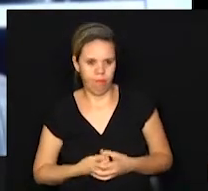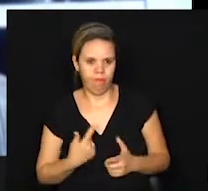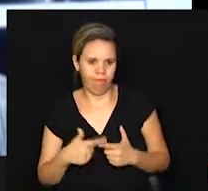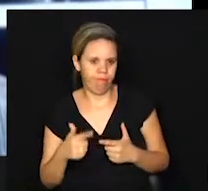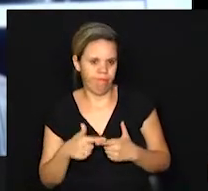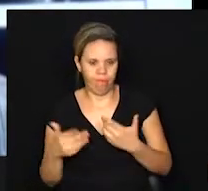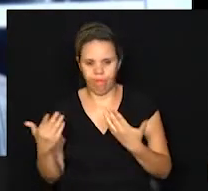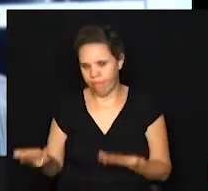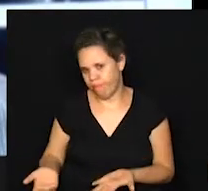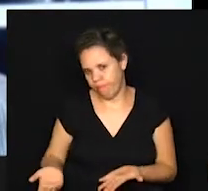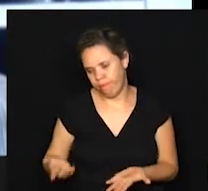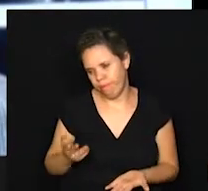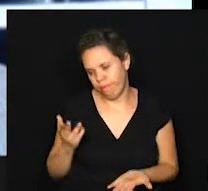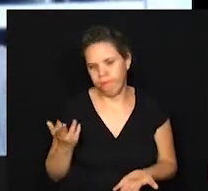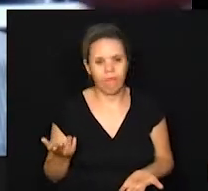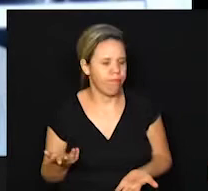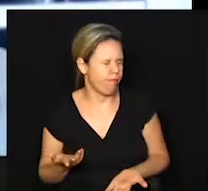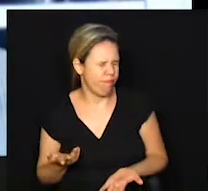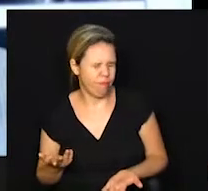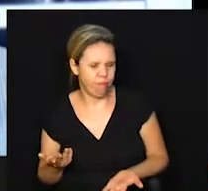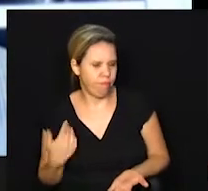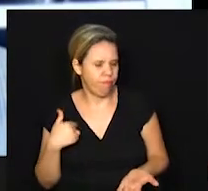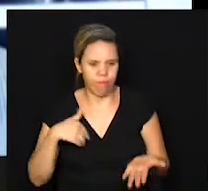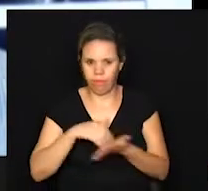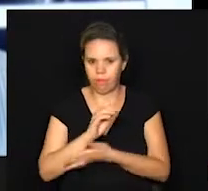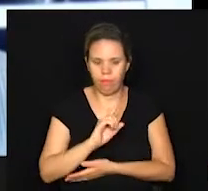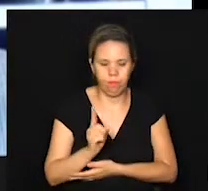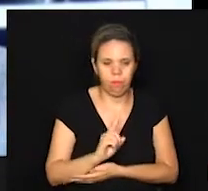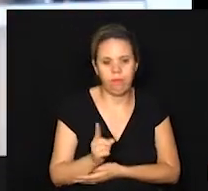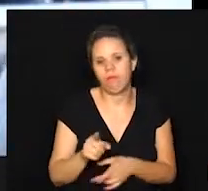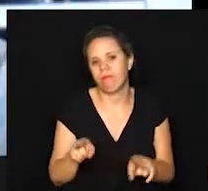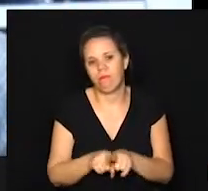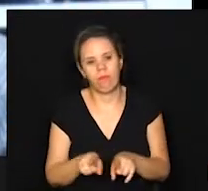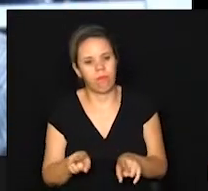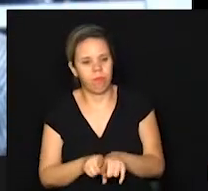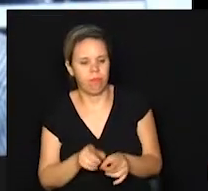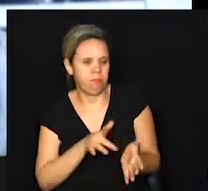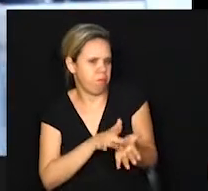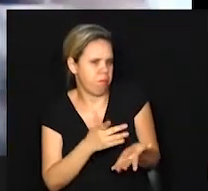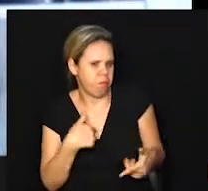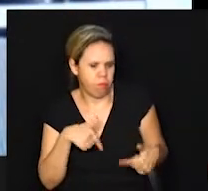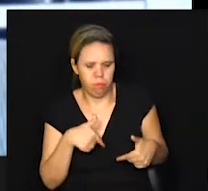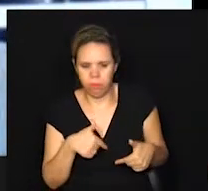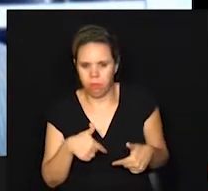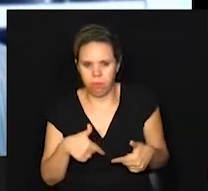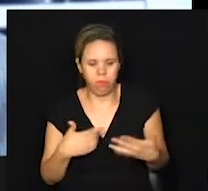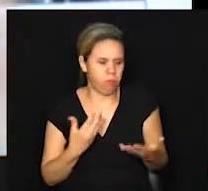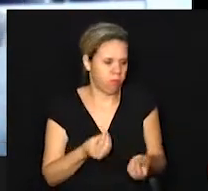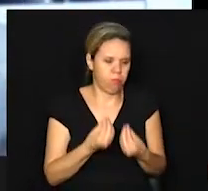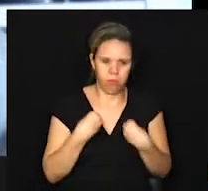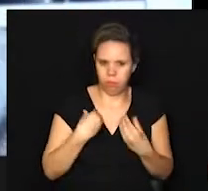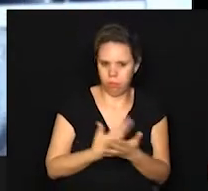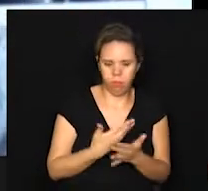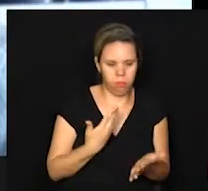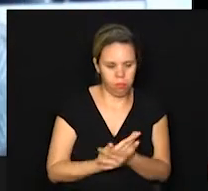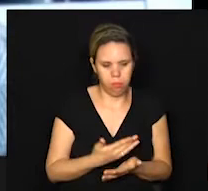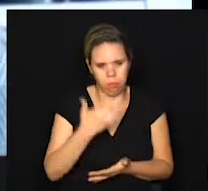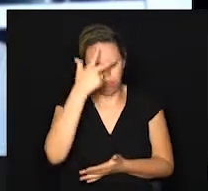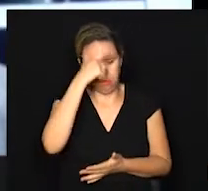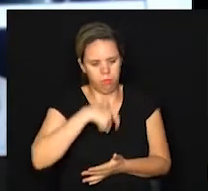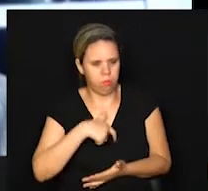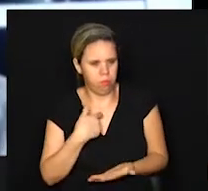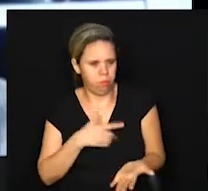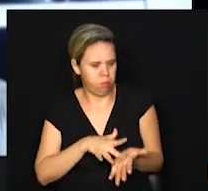essa. Ou seja, eu estou demitido, mas eles fingem que eu não estou. Não me dão aula, fingem que não existo,